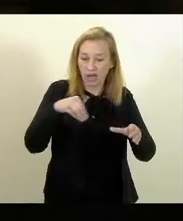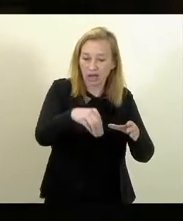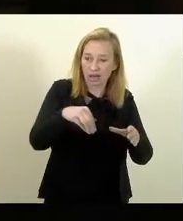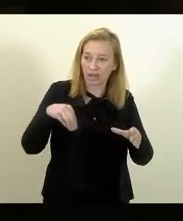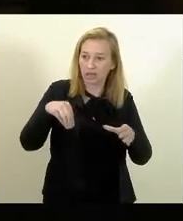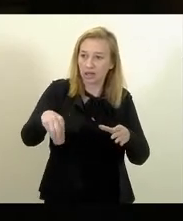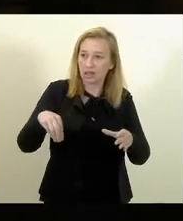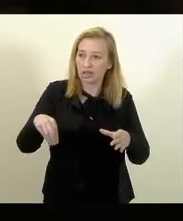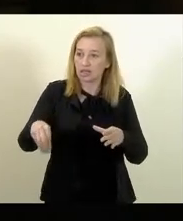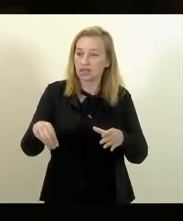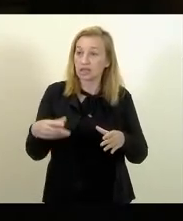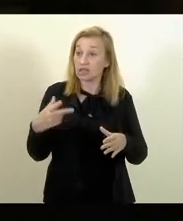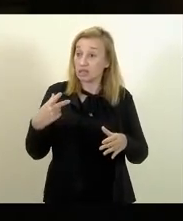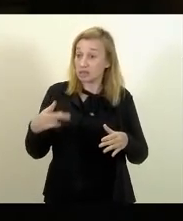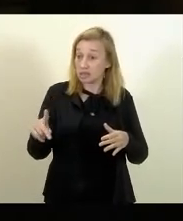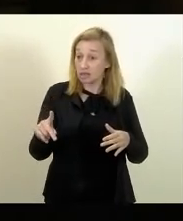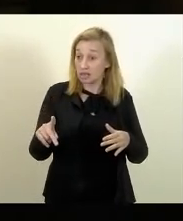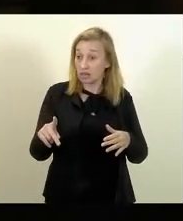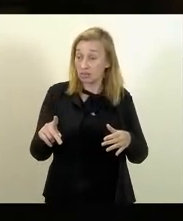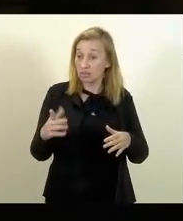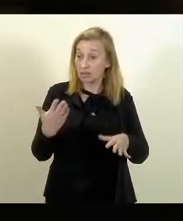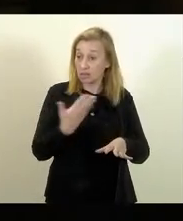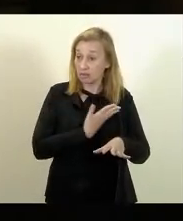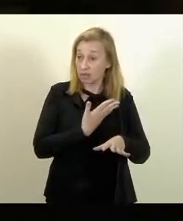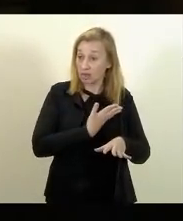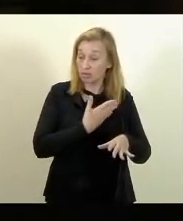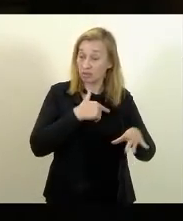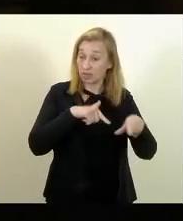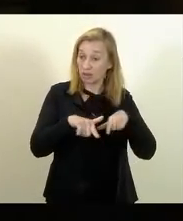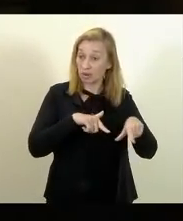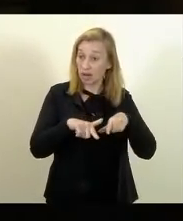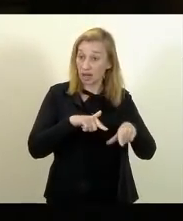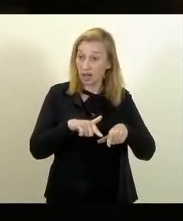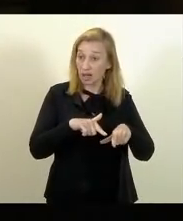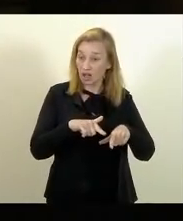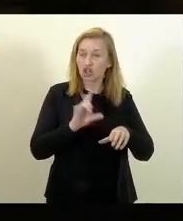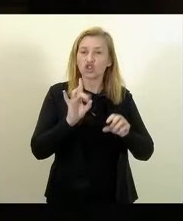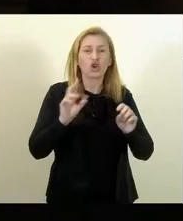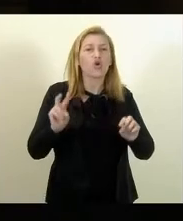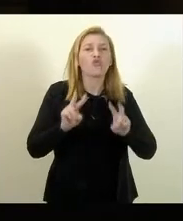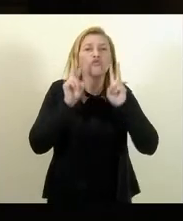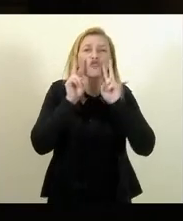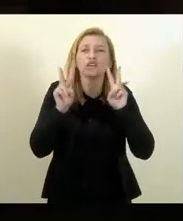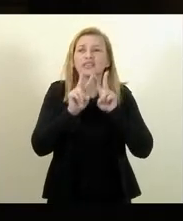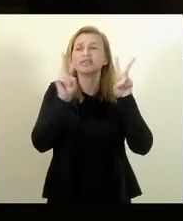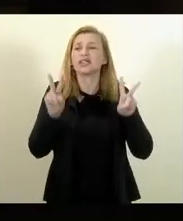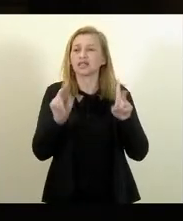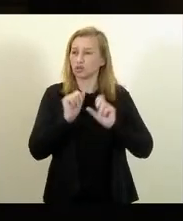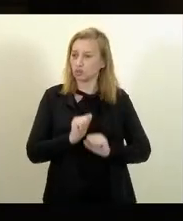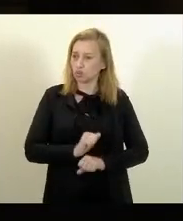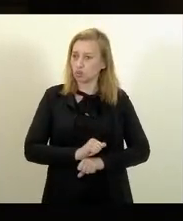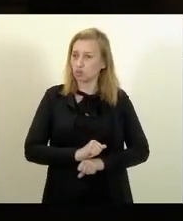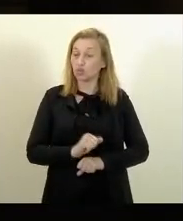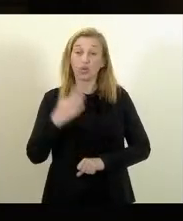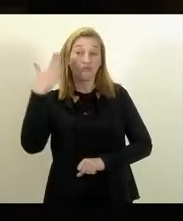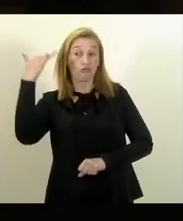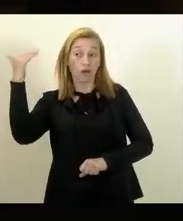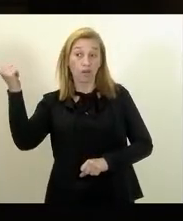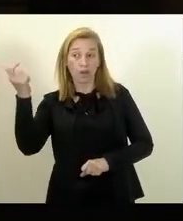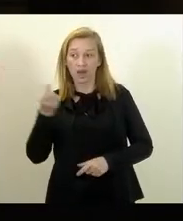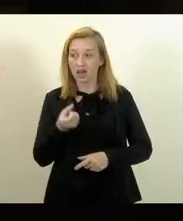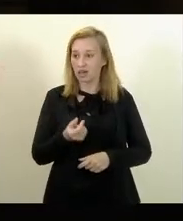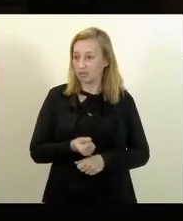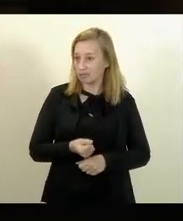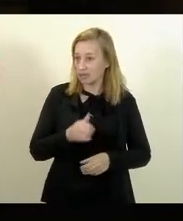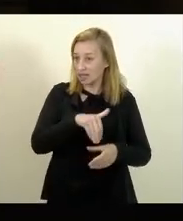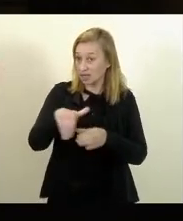apadrinhados, mas sem critério, apenas visando um sucesso eleitoral